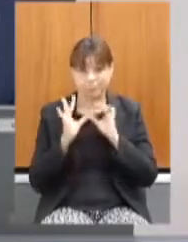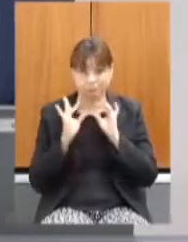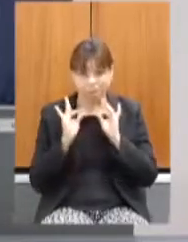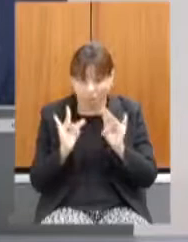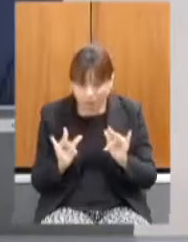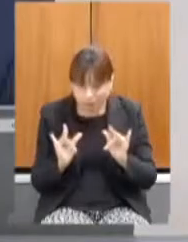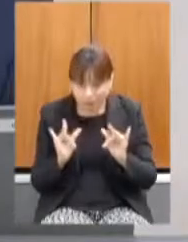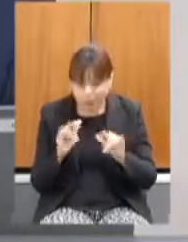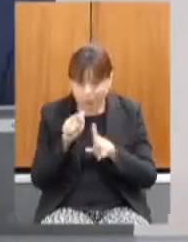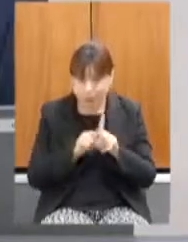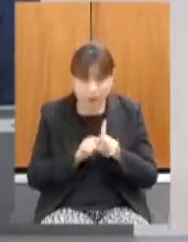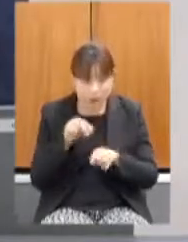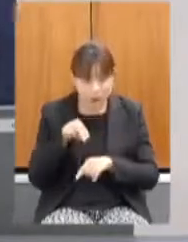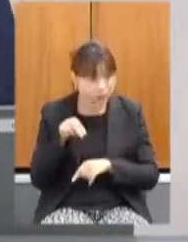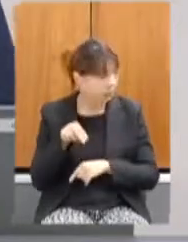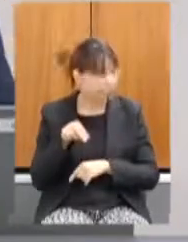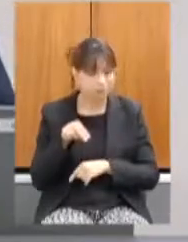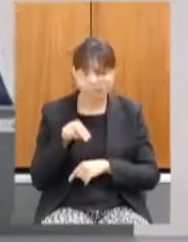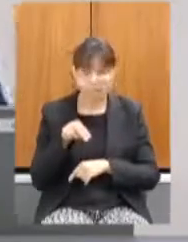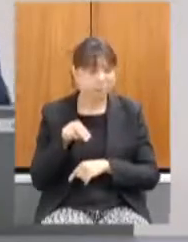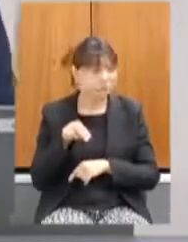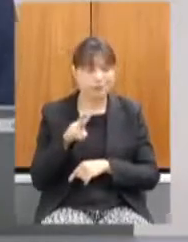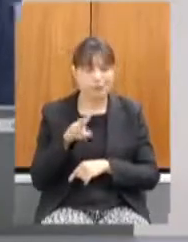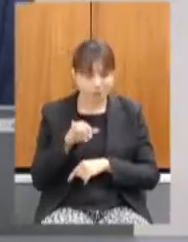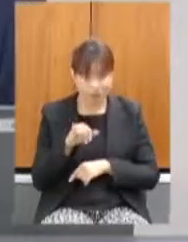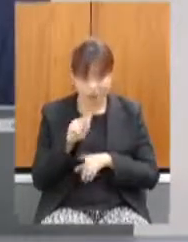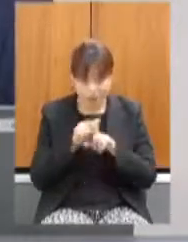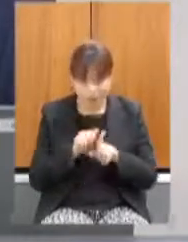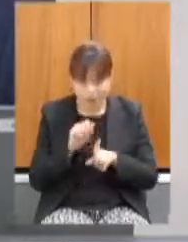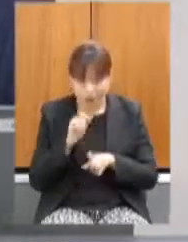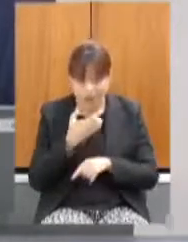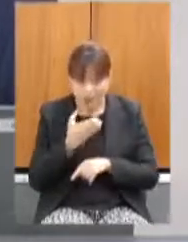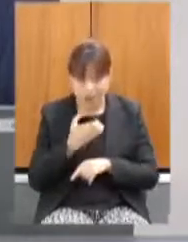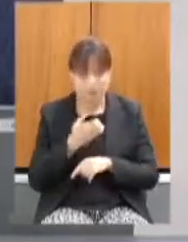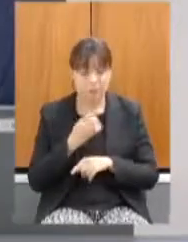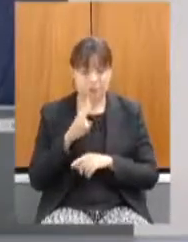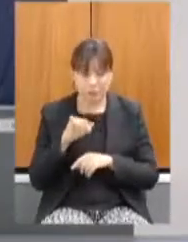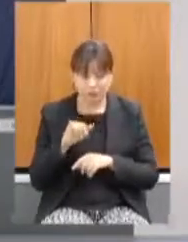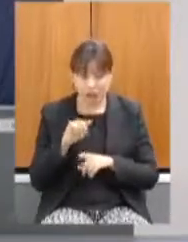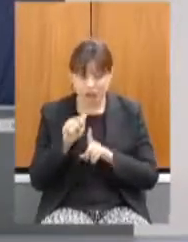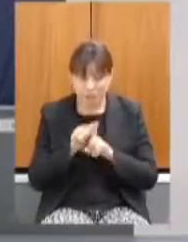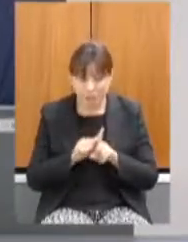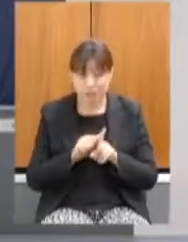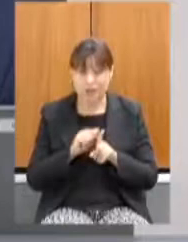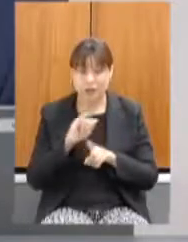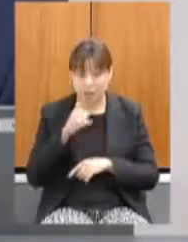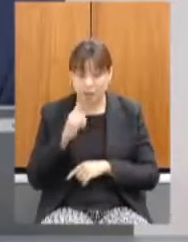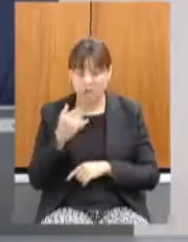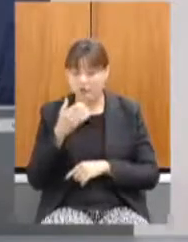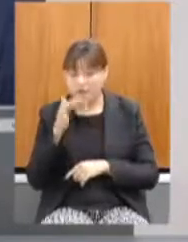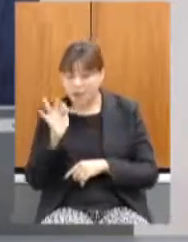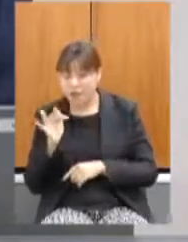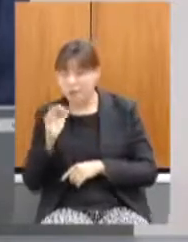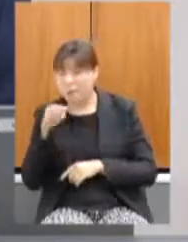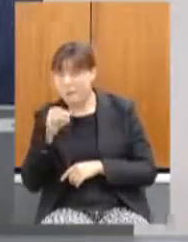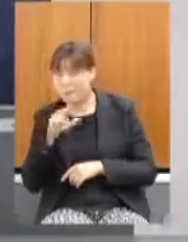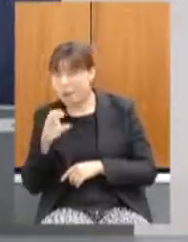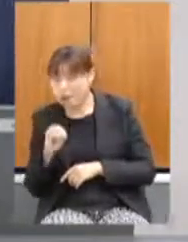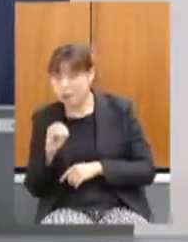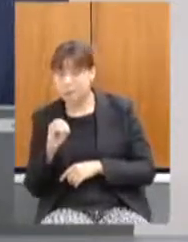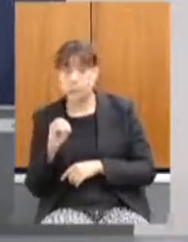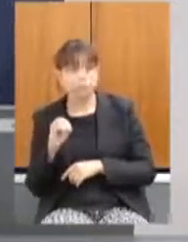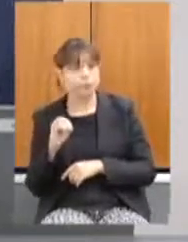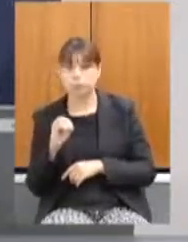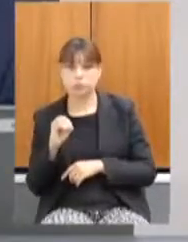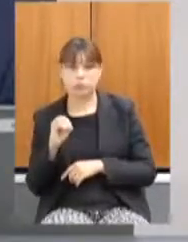no mês de novembro como não vai acabar no mês dezembro quando não vai acabar no meio de Janeiro e nem fevereiro e Neymar se até que a gente tenha pelo